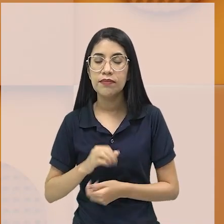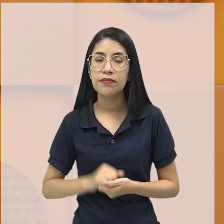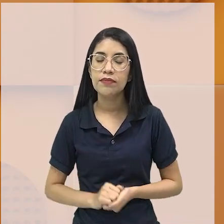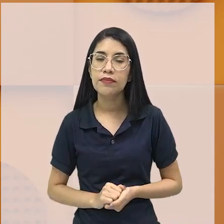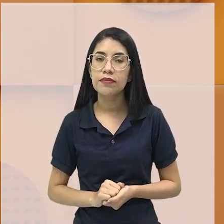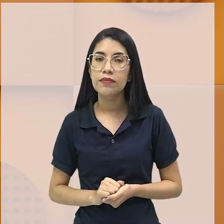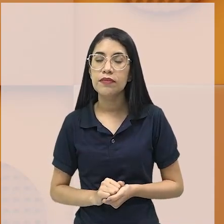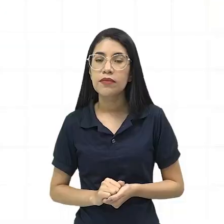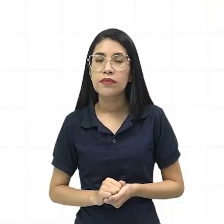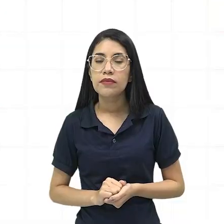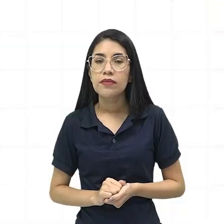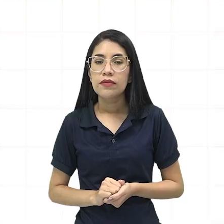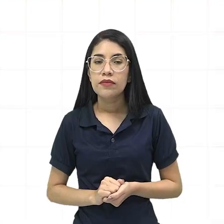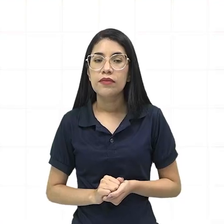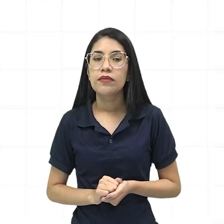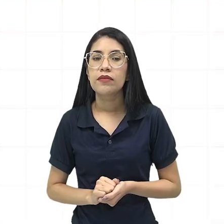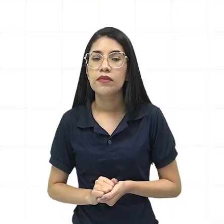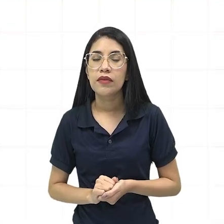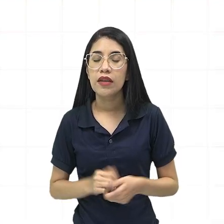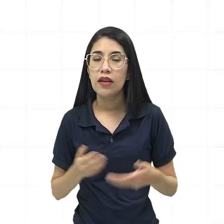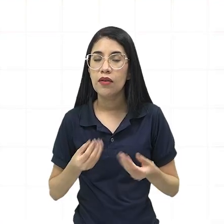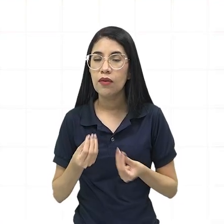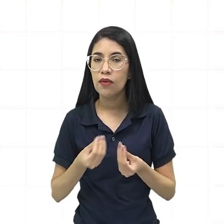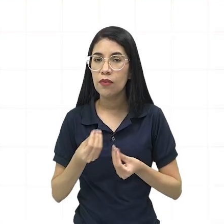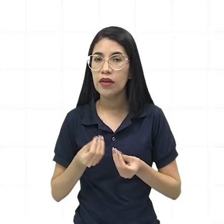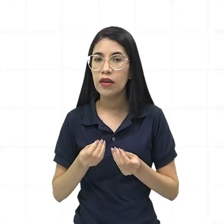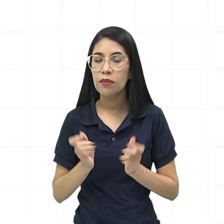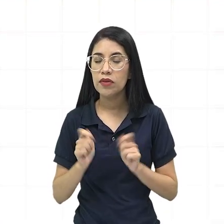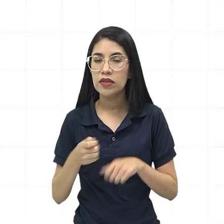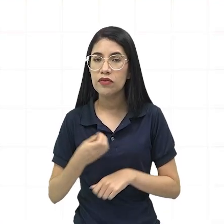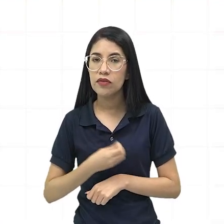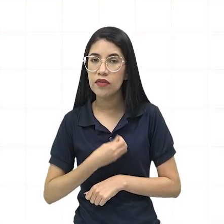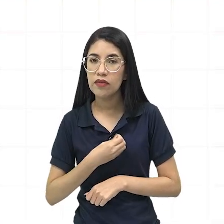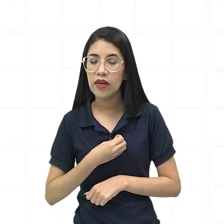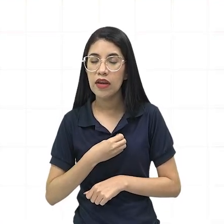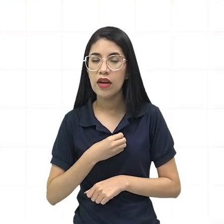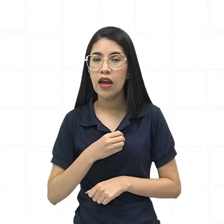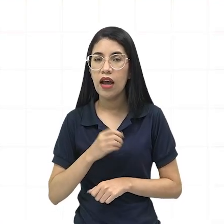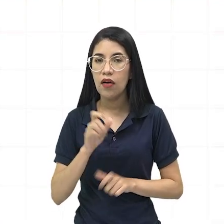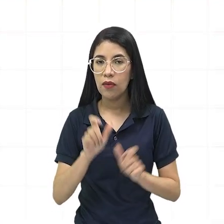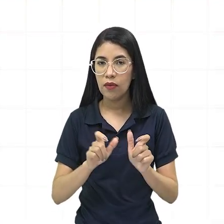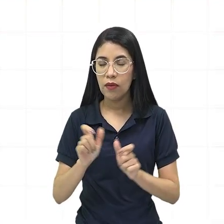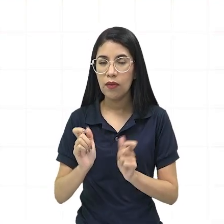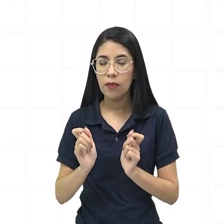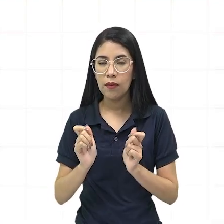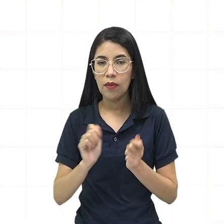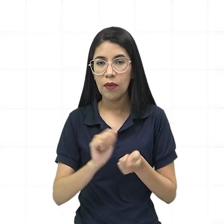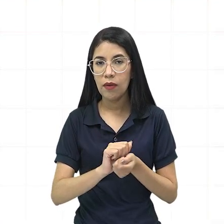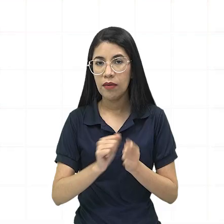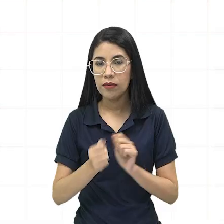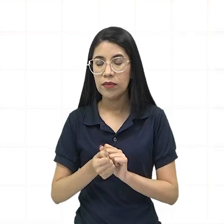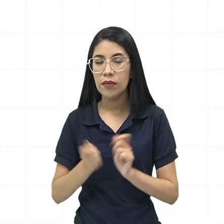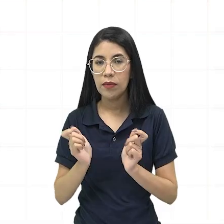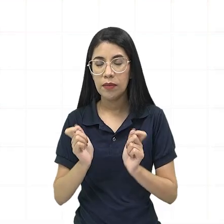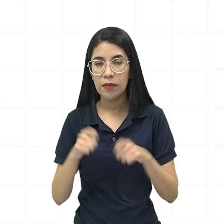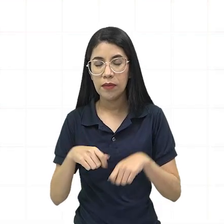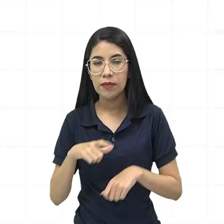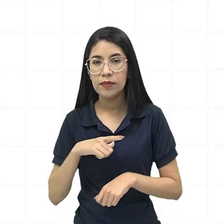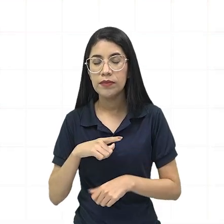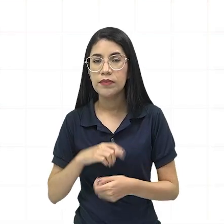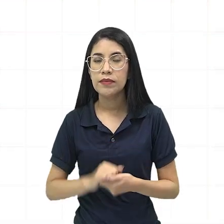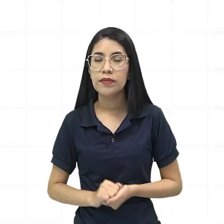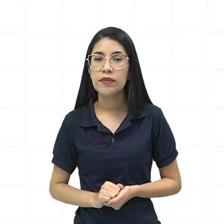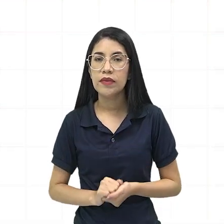Dando continuidade, vamos falar sobre a sobrevivência do mais apto. Os indivíduos